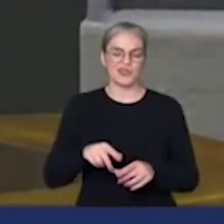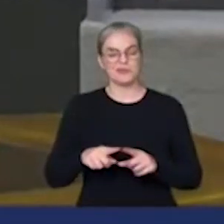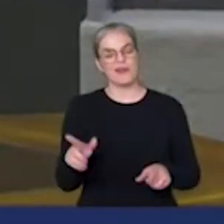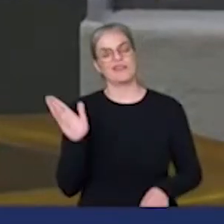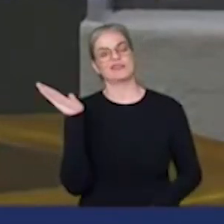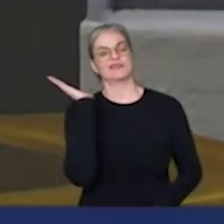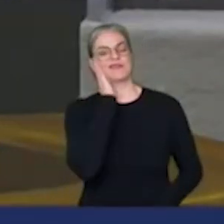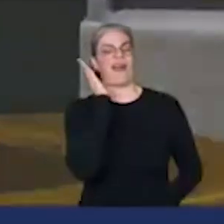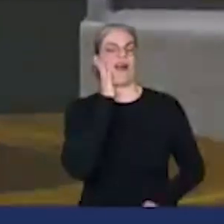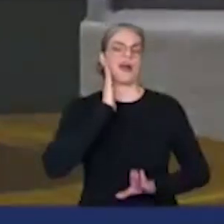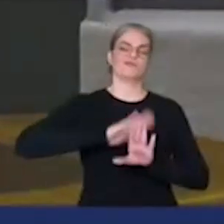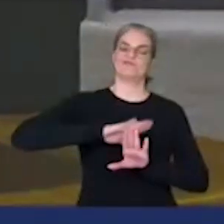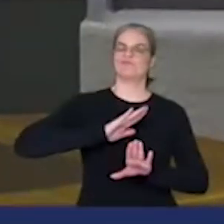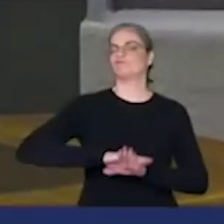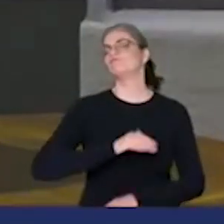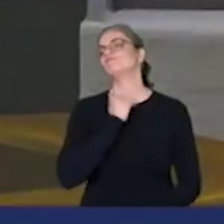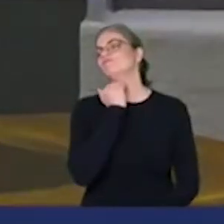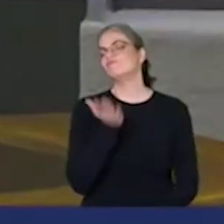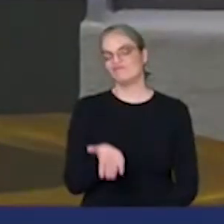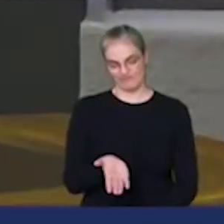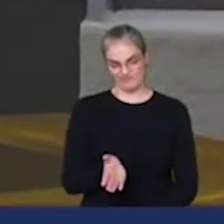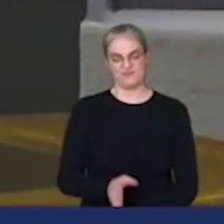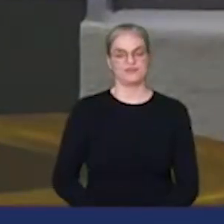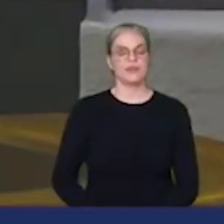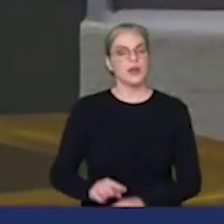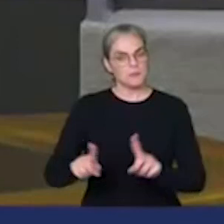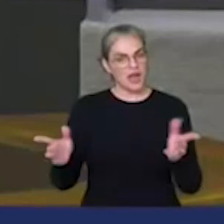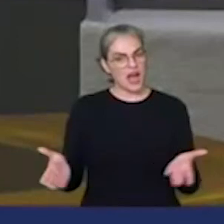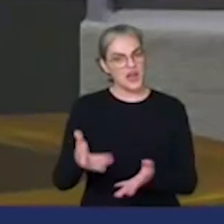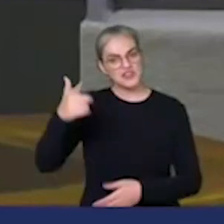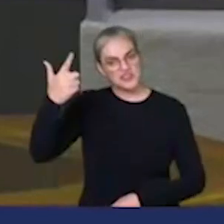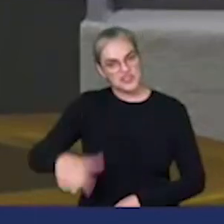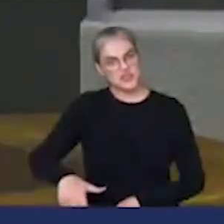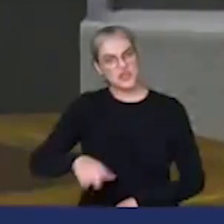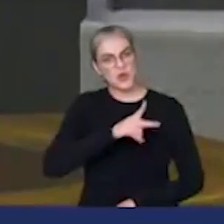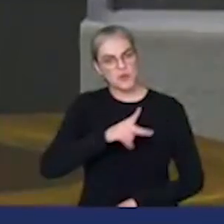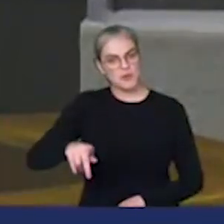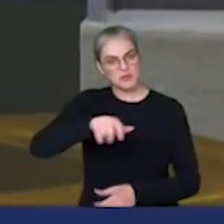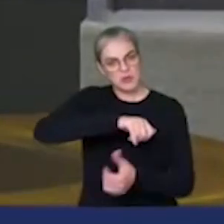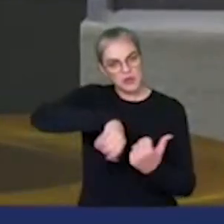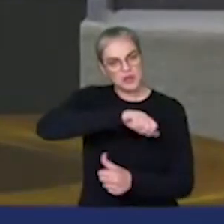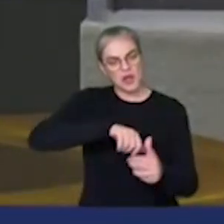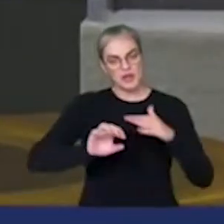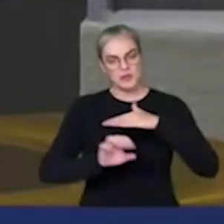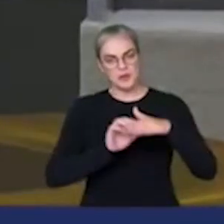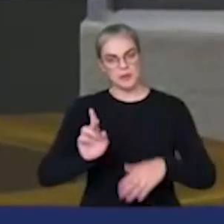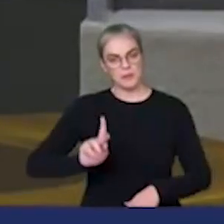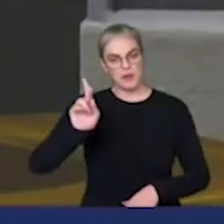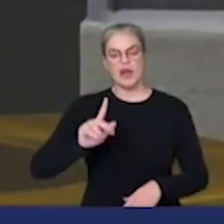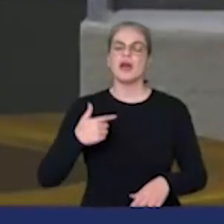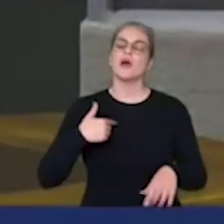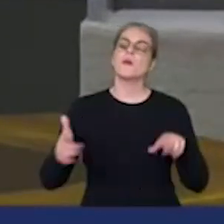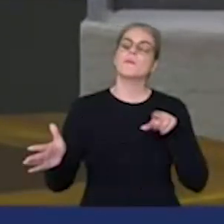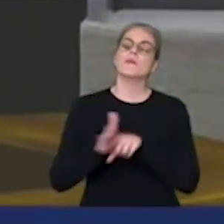funcionar. E agora cai mais um presidente da Petrobras. E eu pergunto, quem nomeia